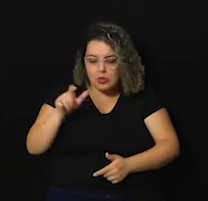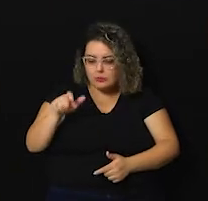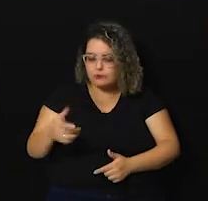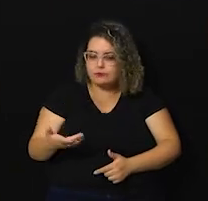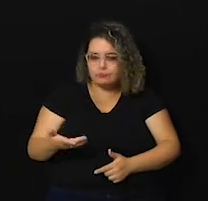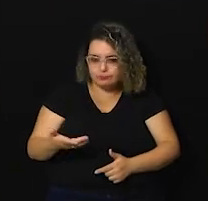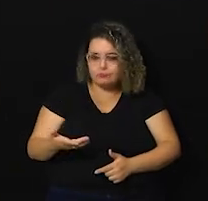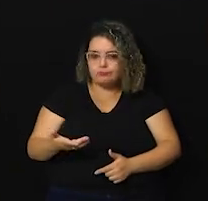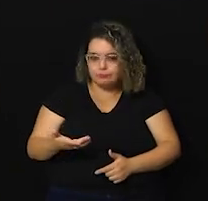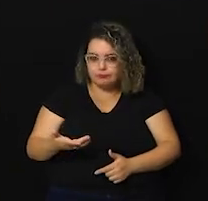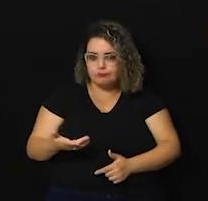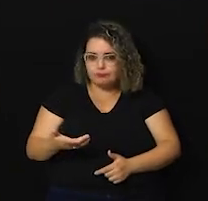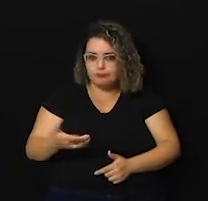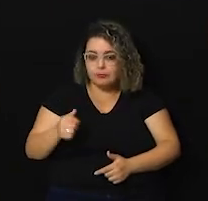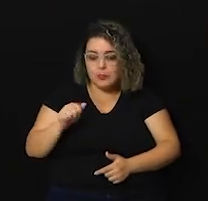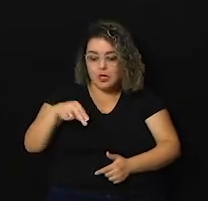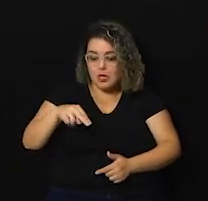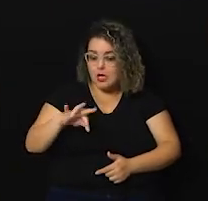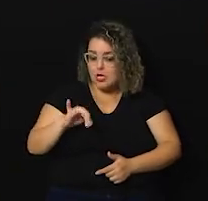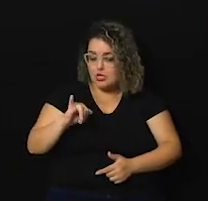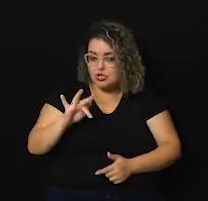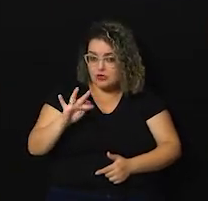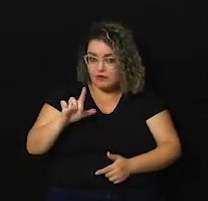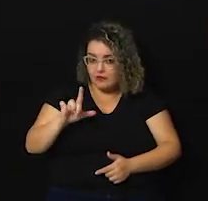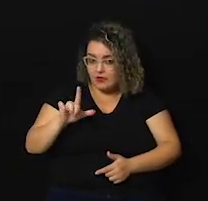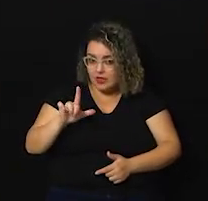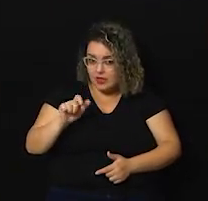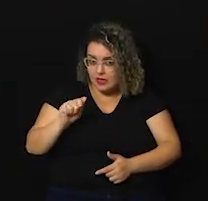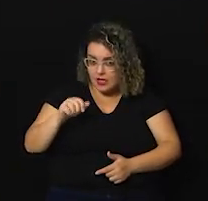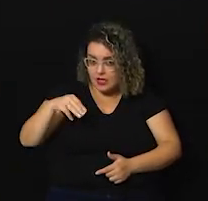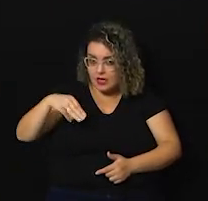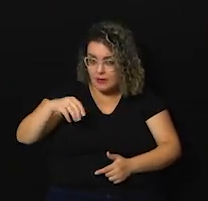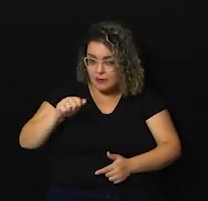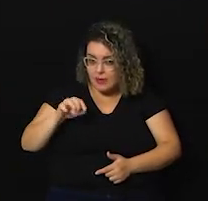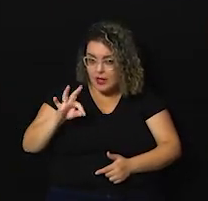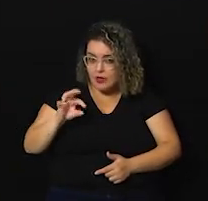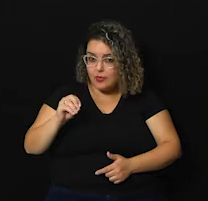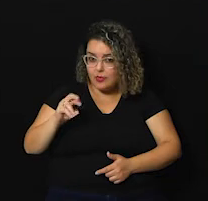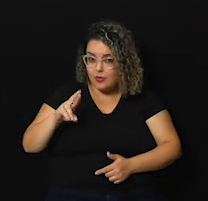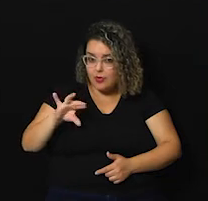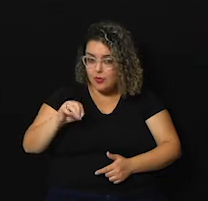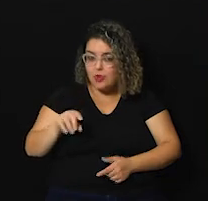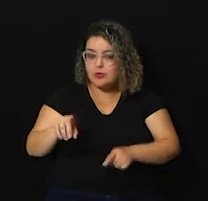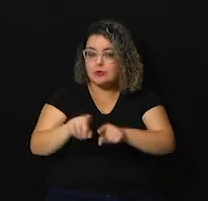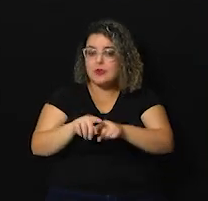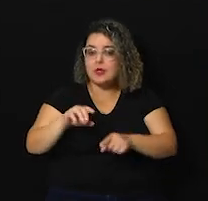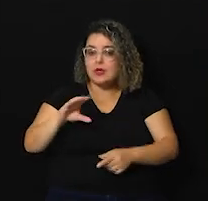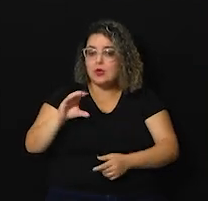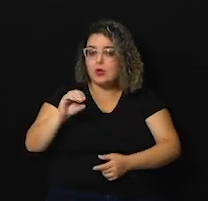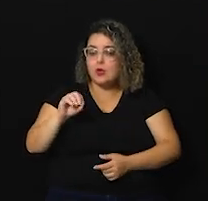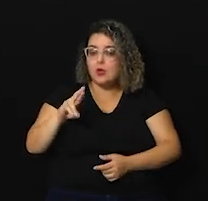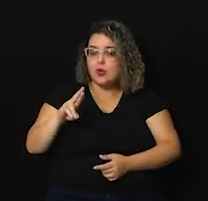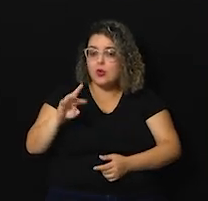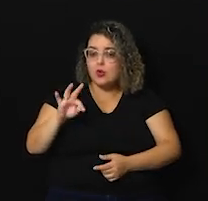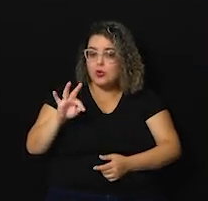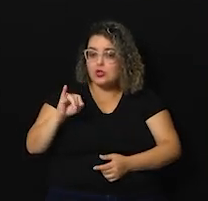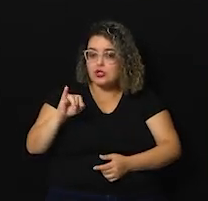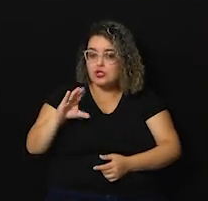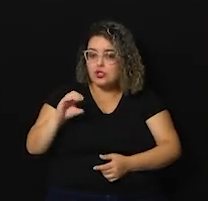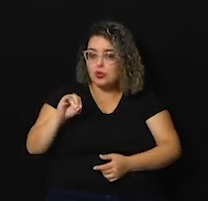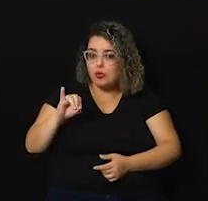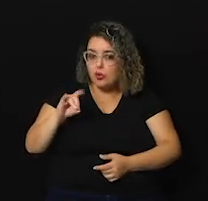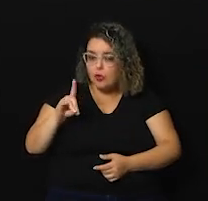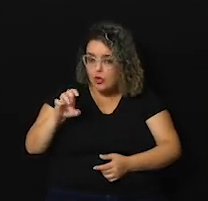pessoas. E anti-inflamatórios não corticoides, por exemplo, mas remédio para dor, remédio para